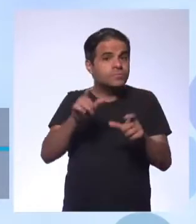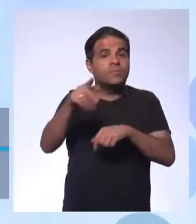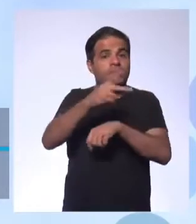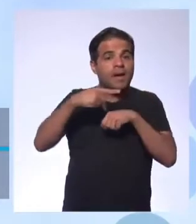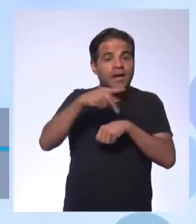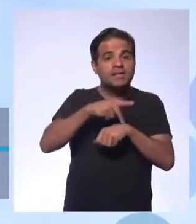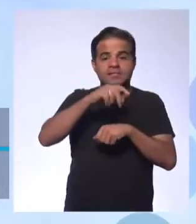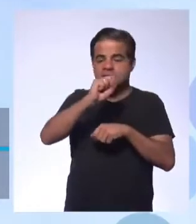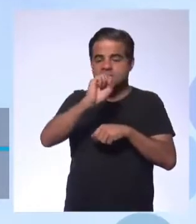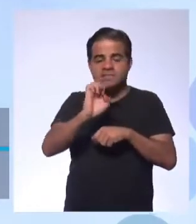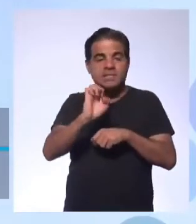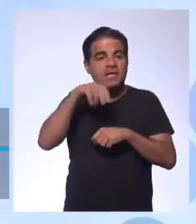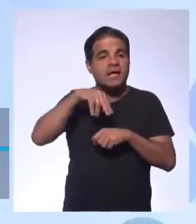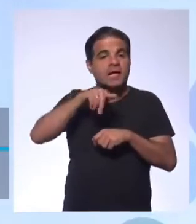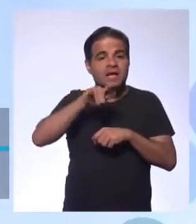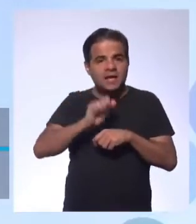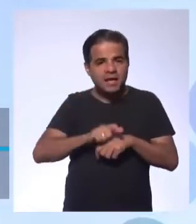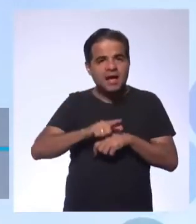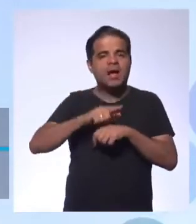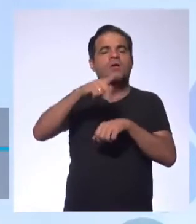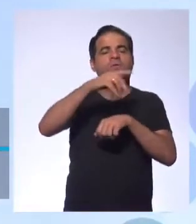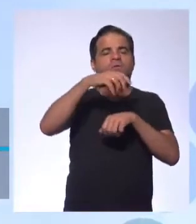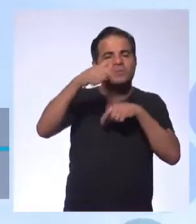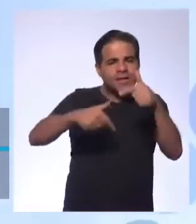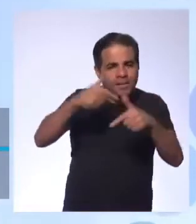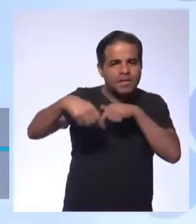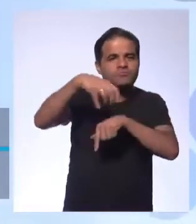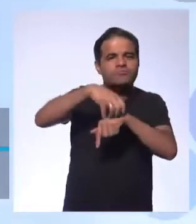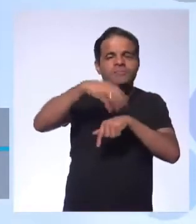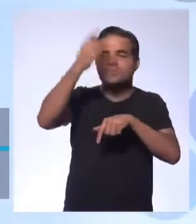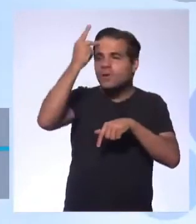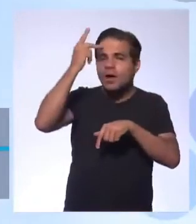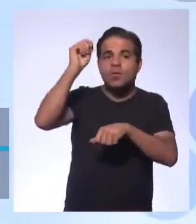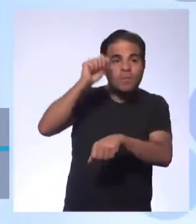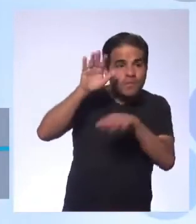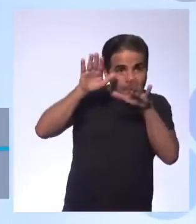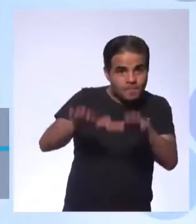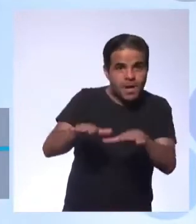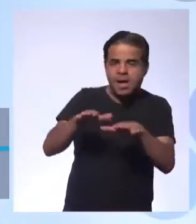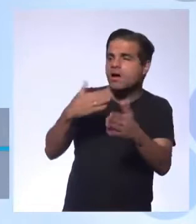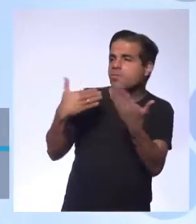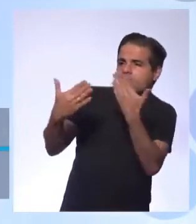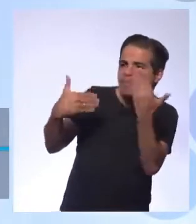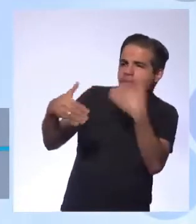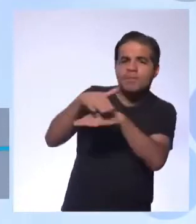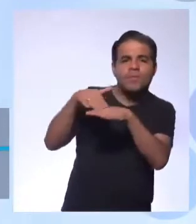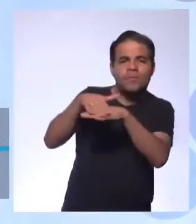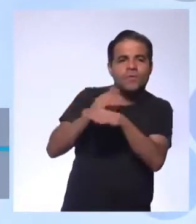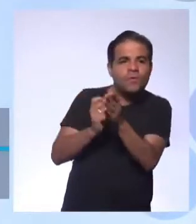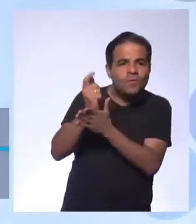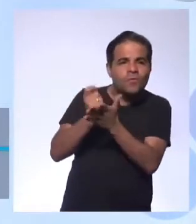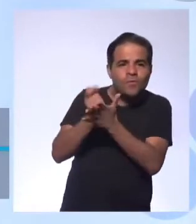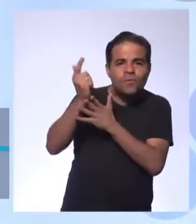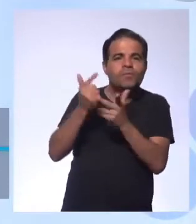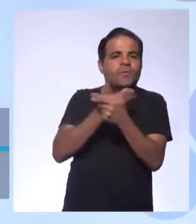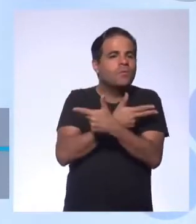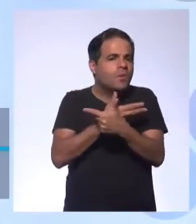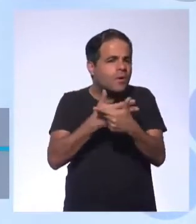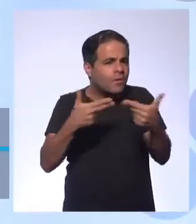Senegal, né, que estão trabalhando no centro de São Paulo, e ali eu paro, converso com eles um pouco, compro alguma